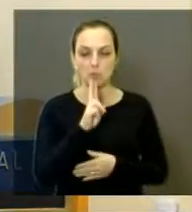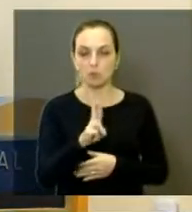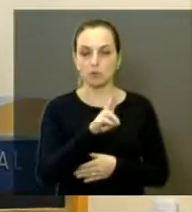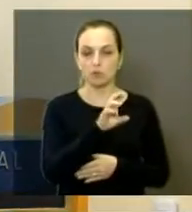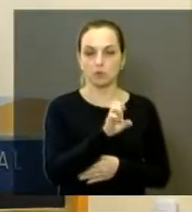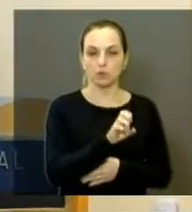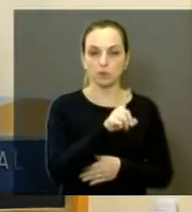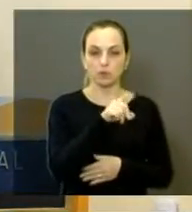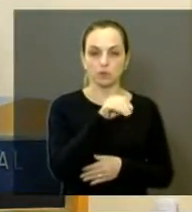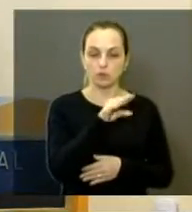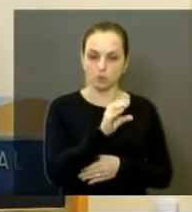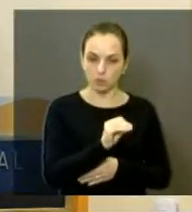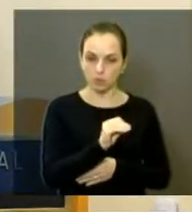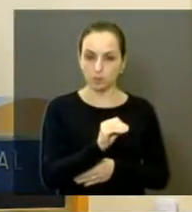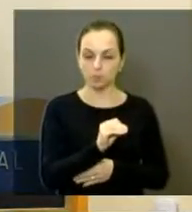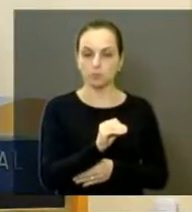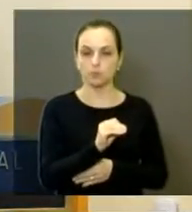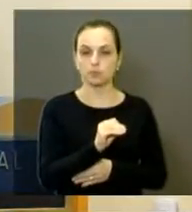Edio.